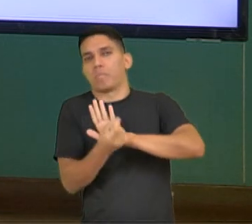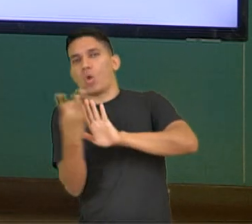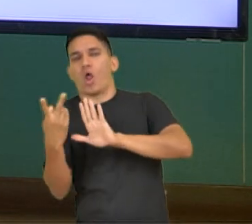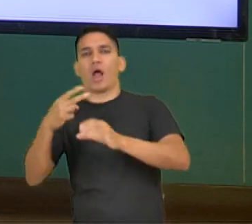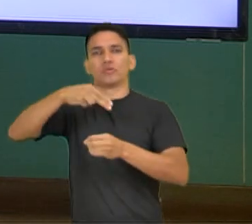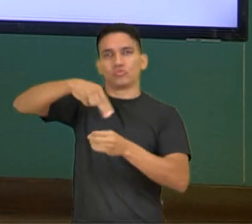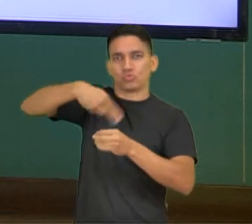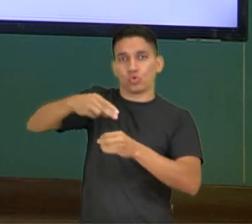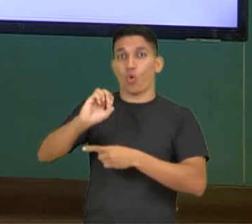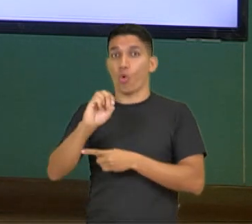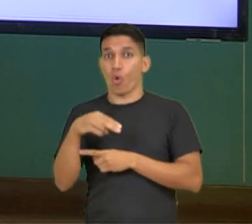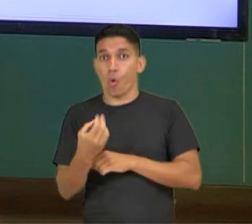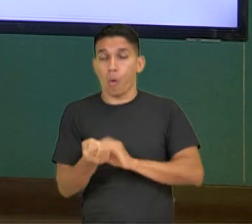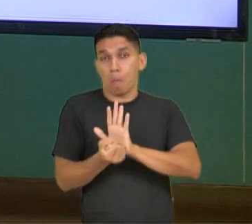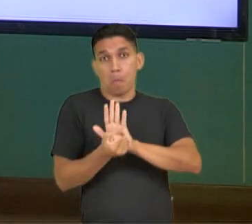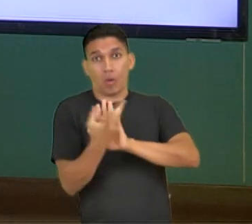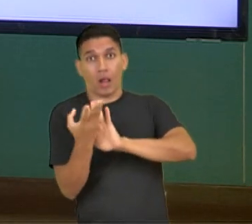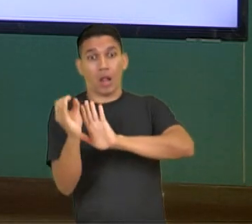polinuclear ou